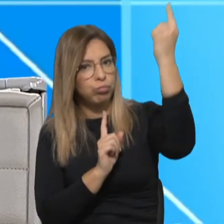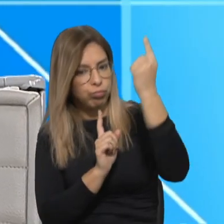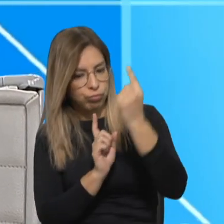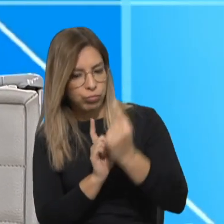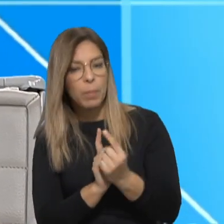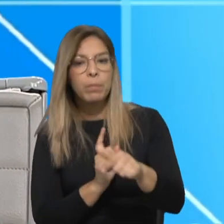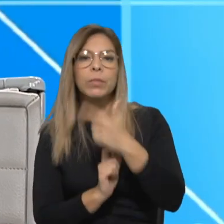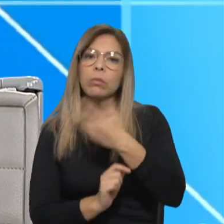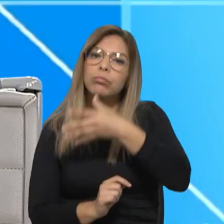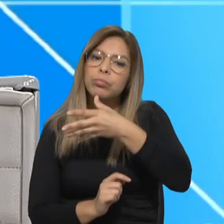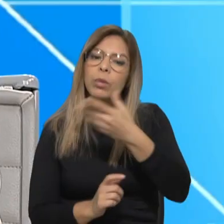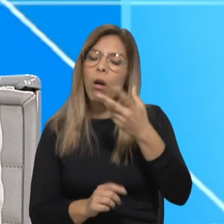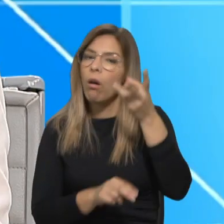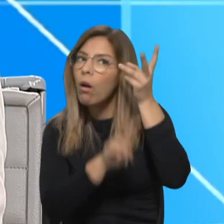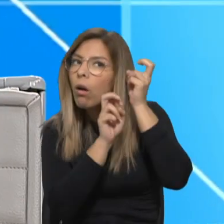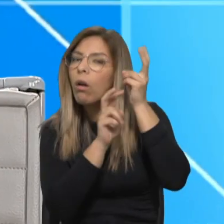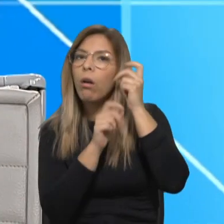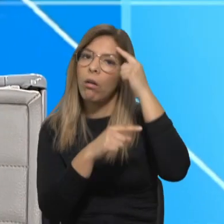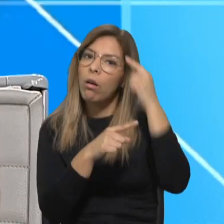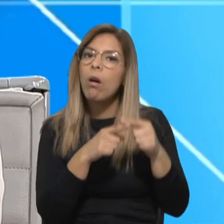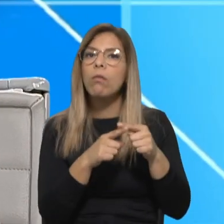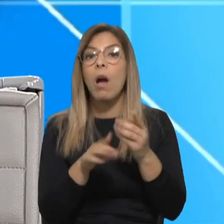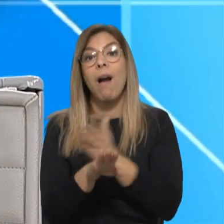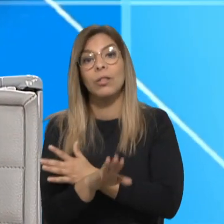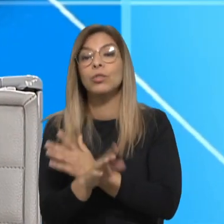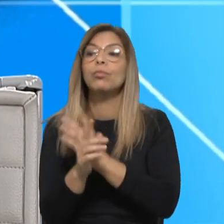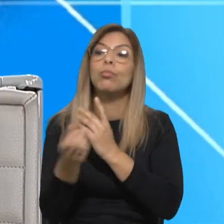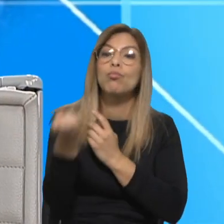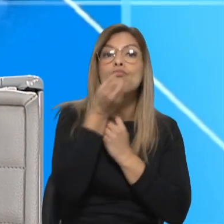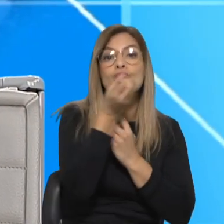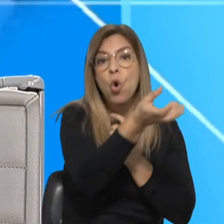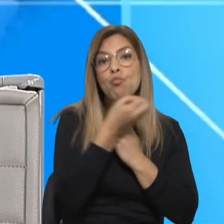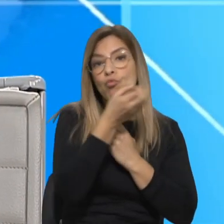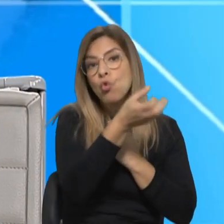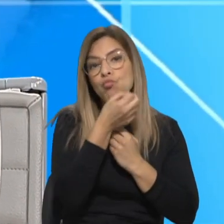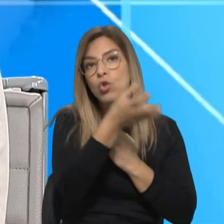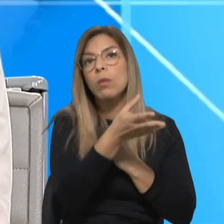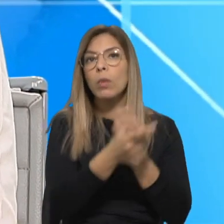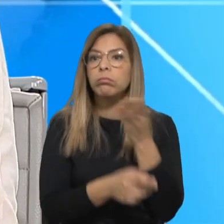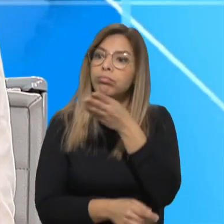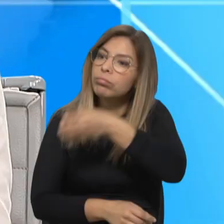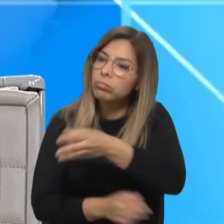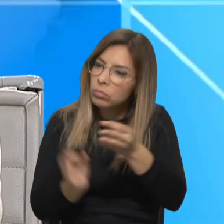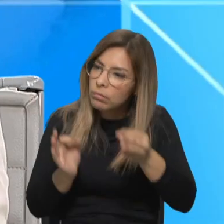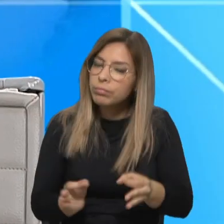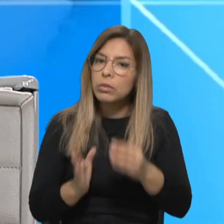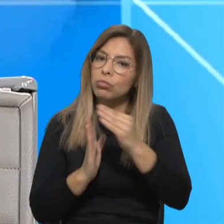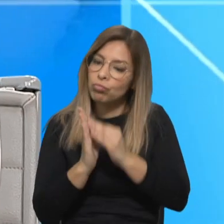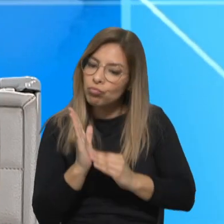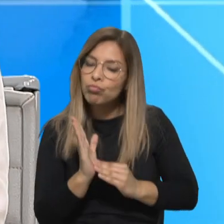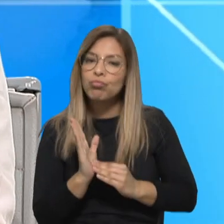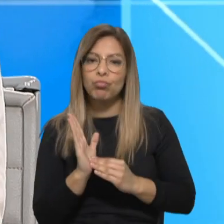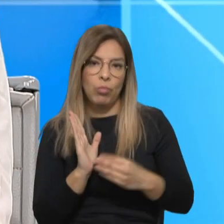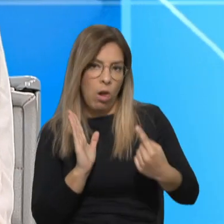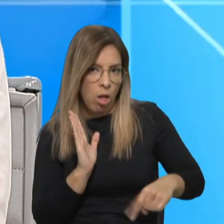palavra, escutam-no, antes disso ele escuta-os, depois anuncia-lhes, de facto, as Escrituras